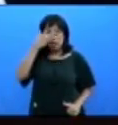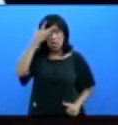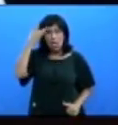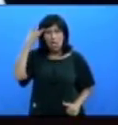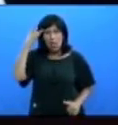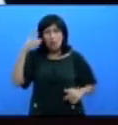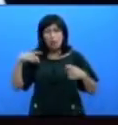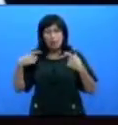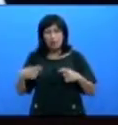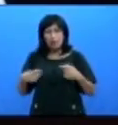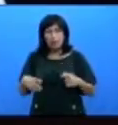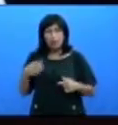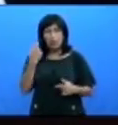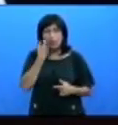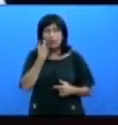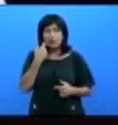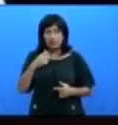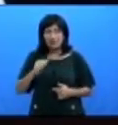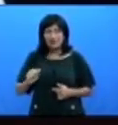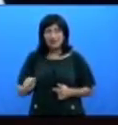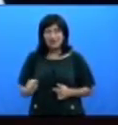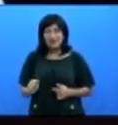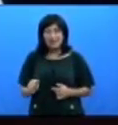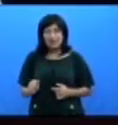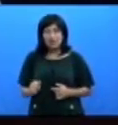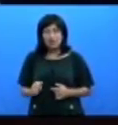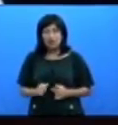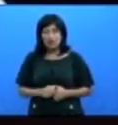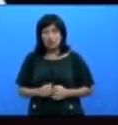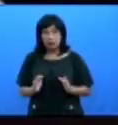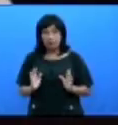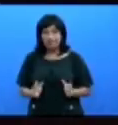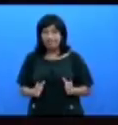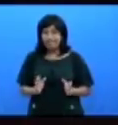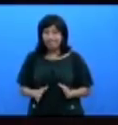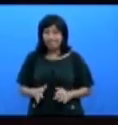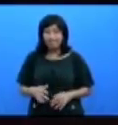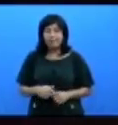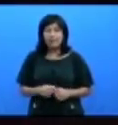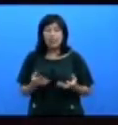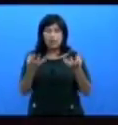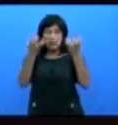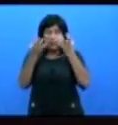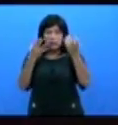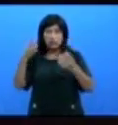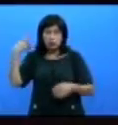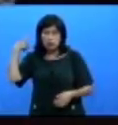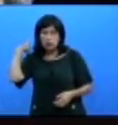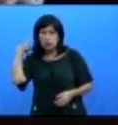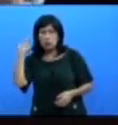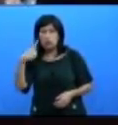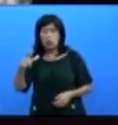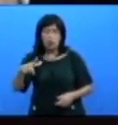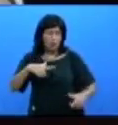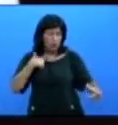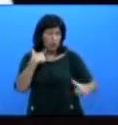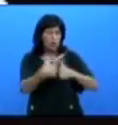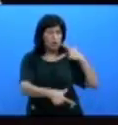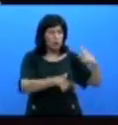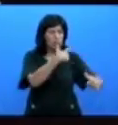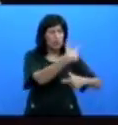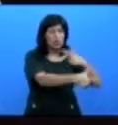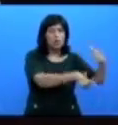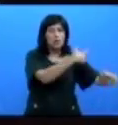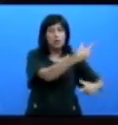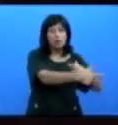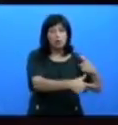no próprio bairro Alvorada. Por isso que nós estamos lutando, vereadora Durvalina, para construir o tipo de uma capela